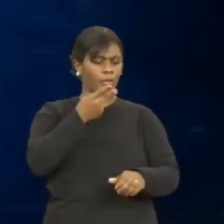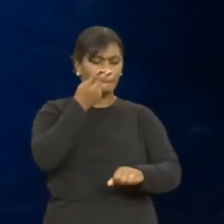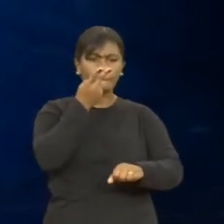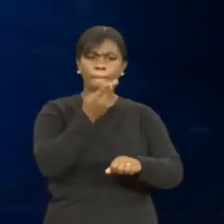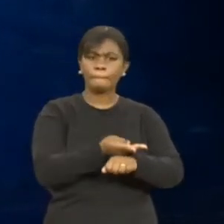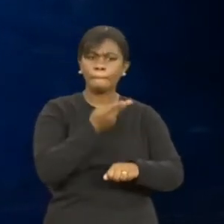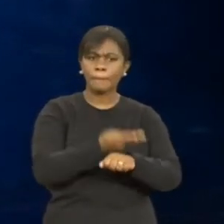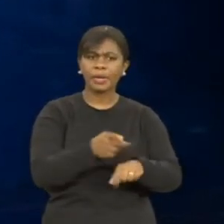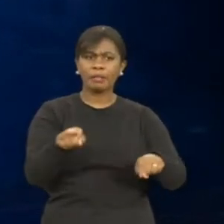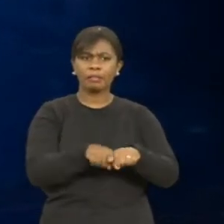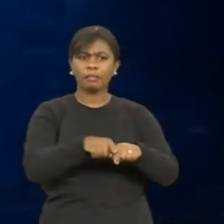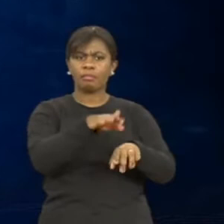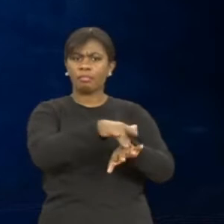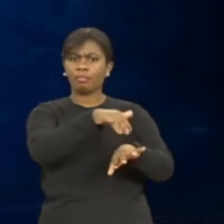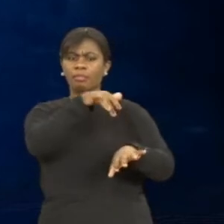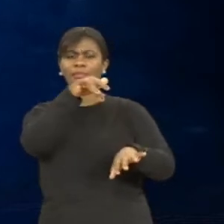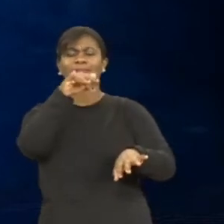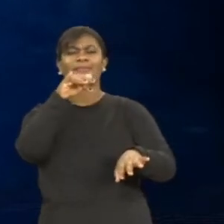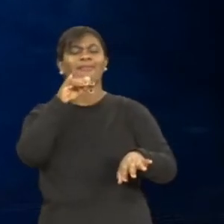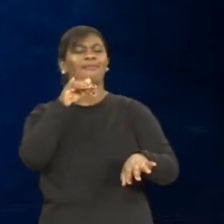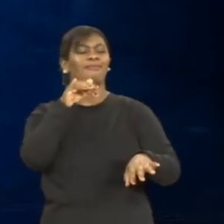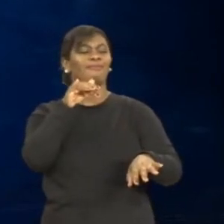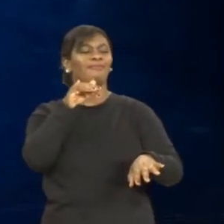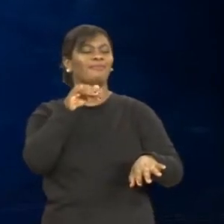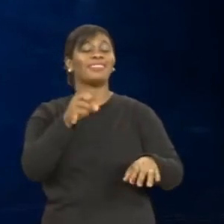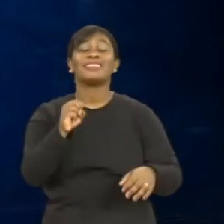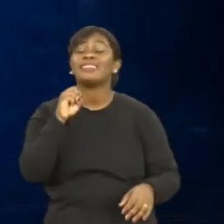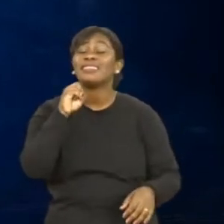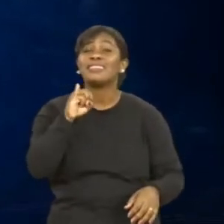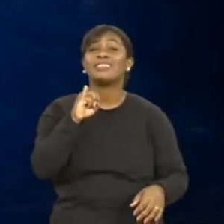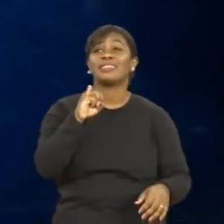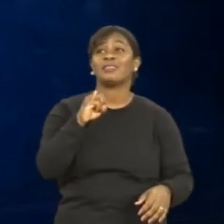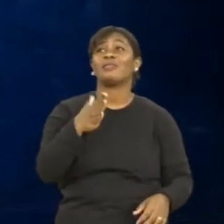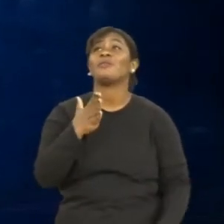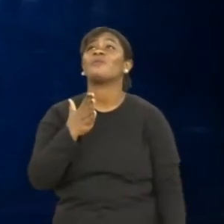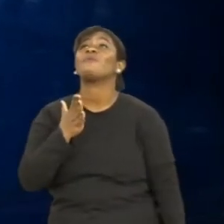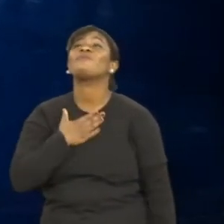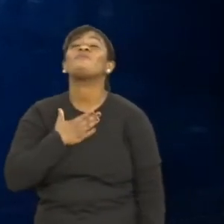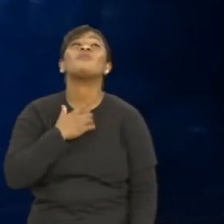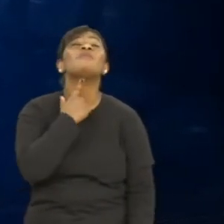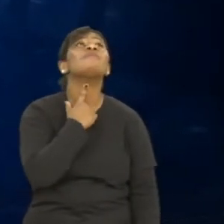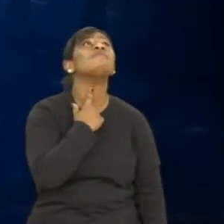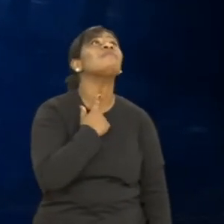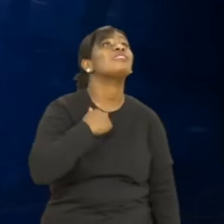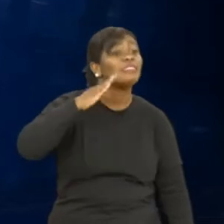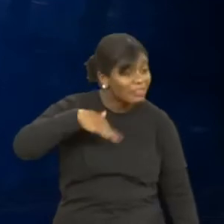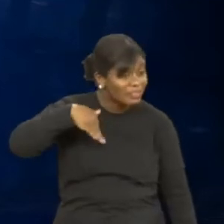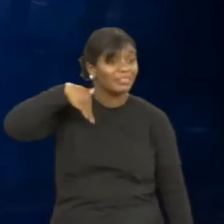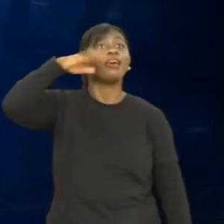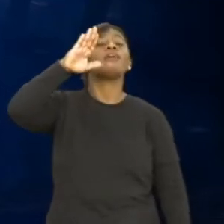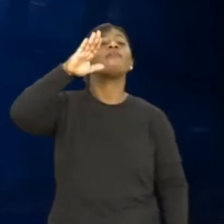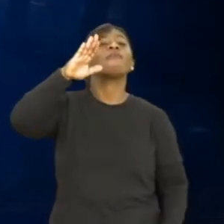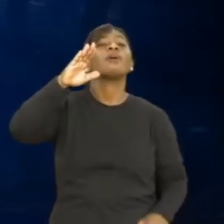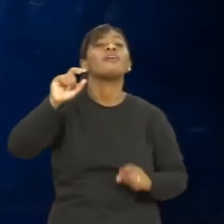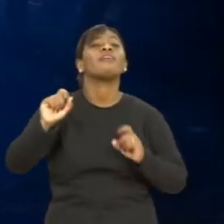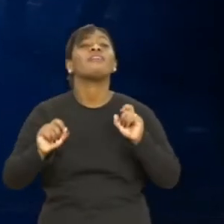vale toda a prata e o ouro? Se o meu maior desejo é, se o